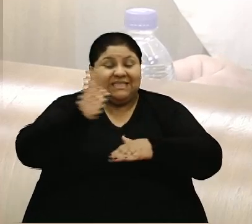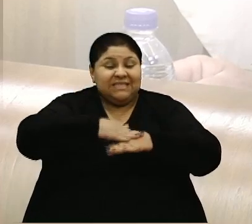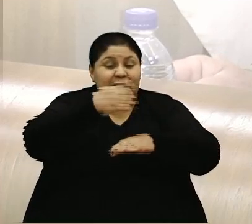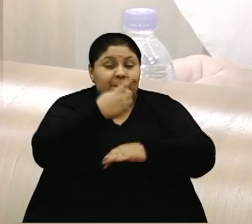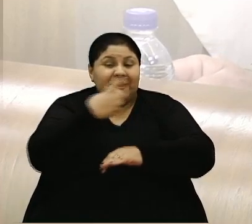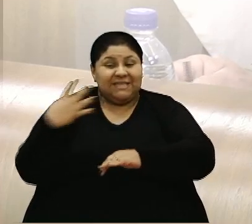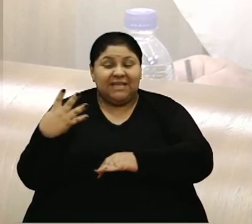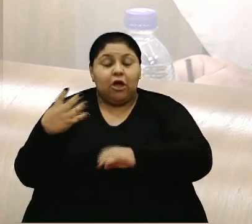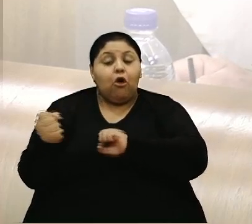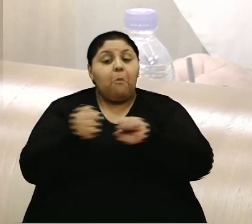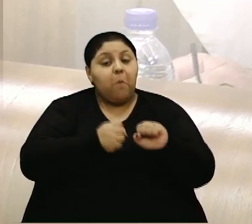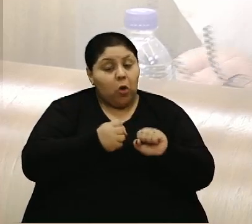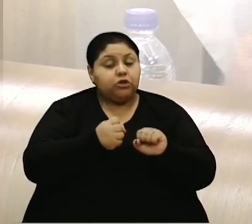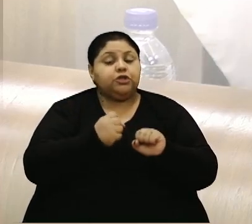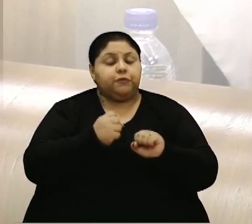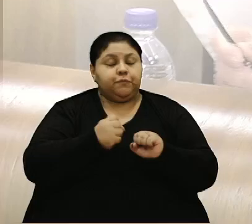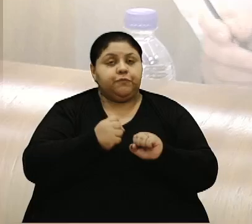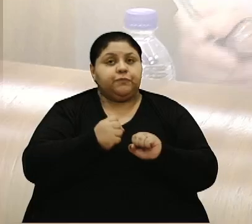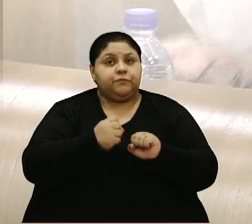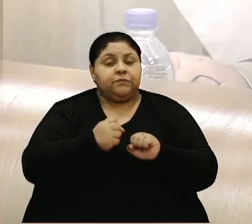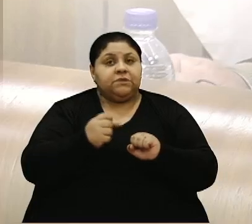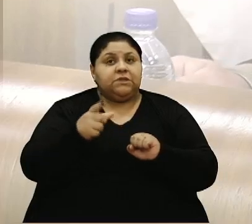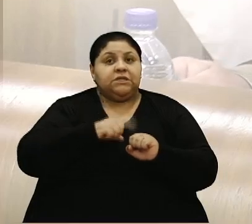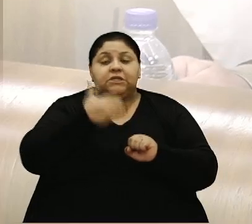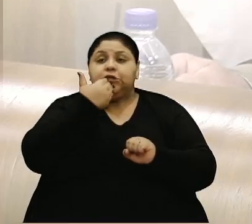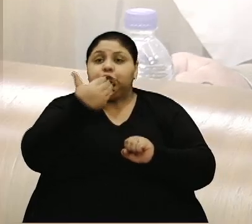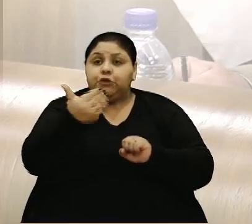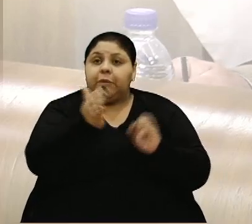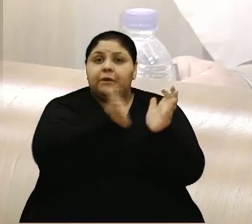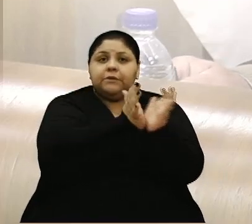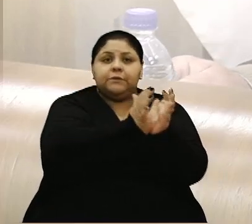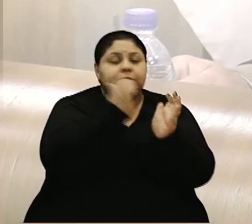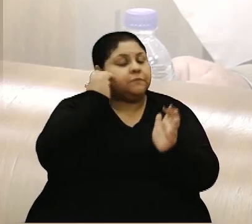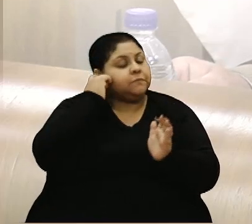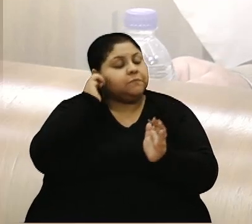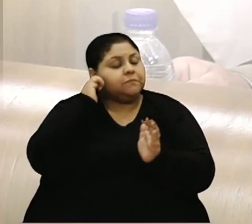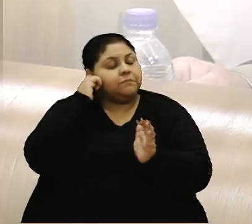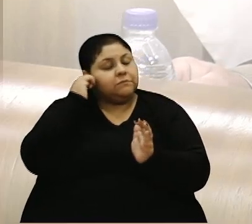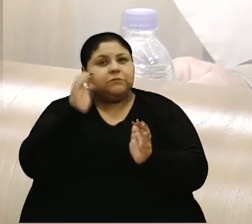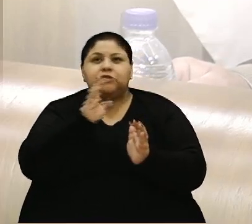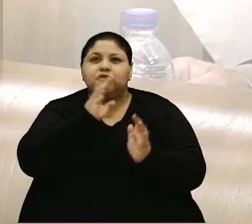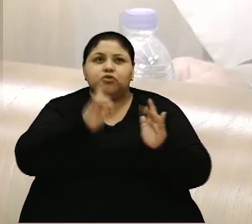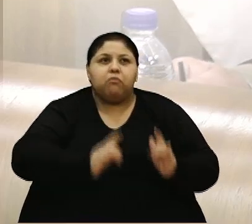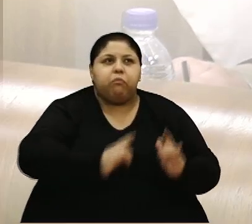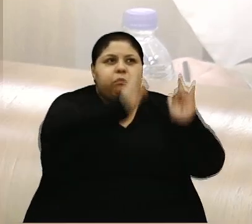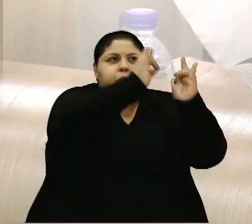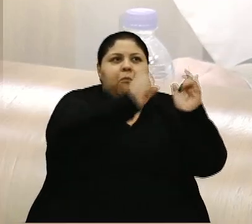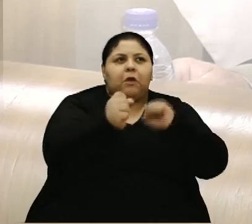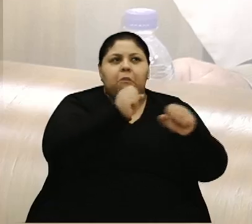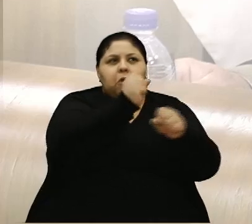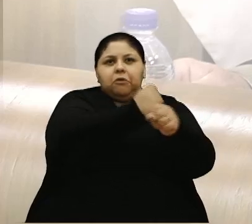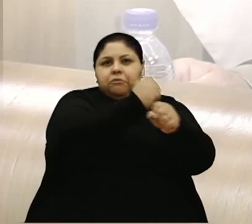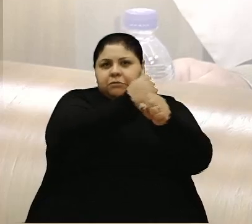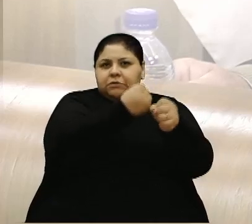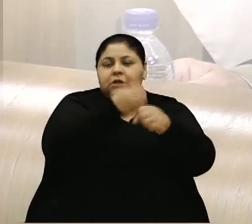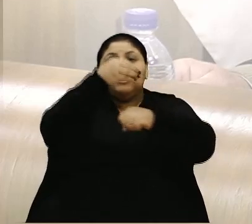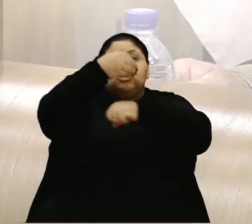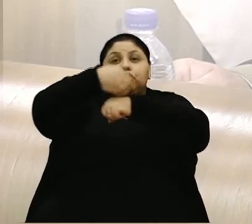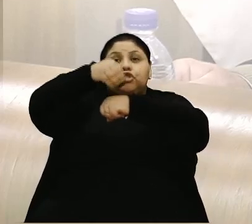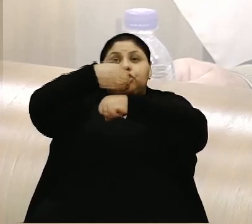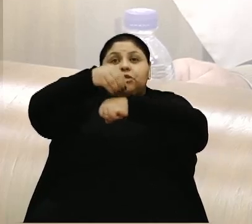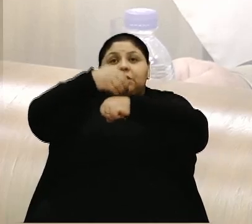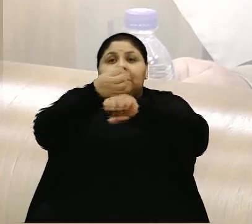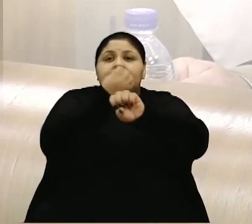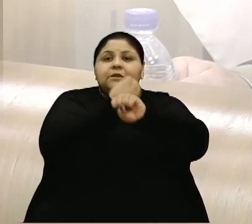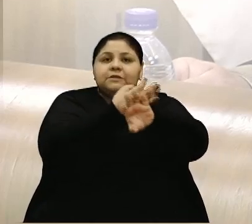que podem entrar. E a gente pede aos colegas que, se conhece algum prédio que pode ser reformado, e indicar para a SMED que ela